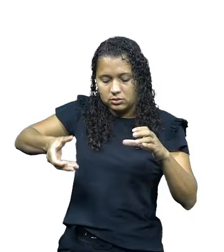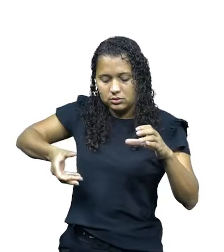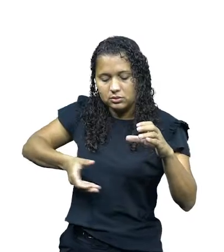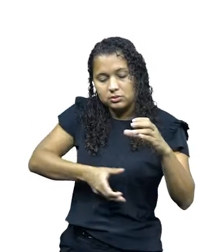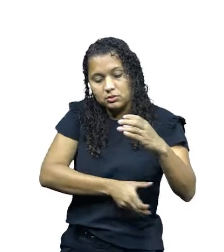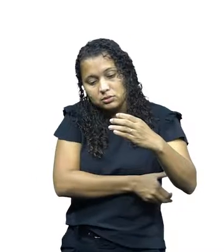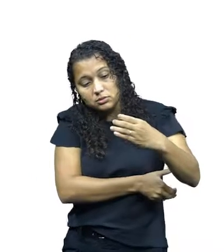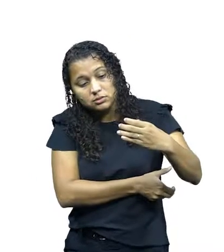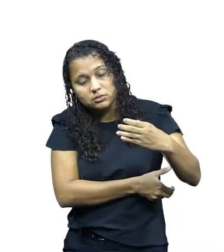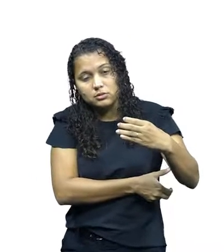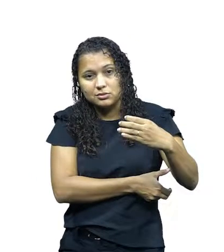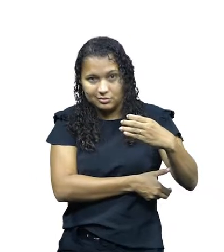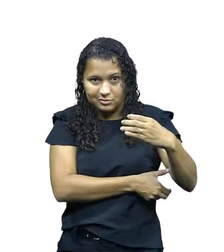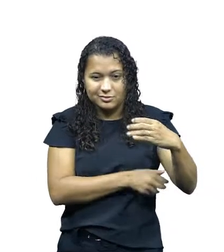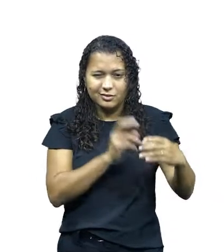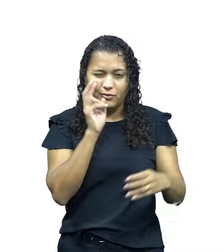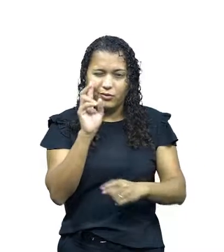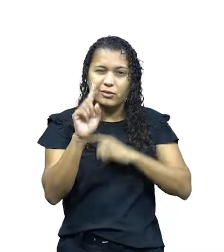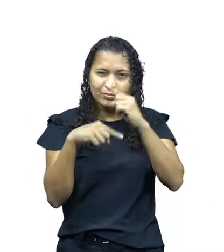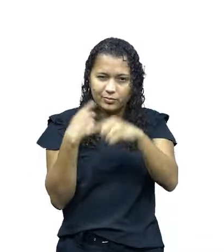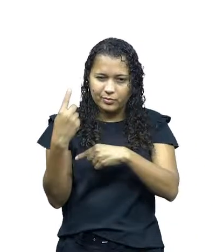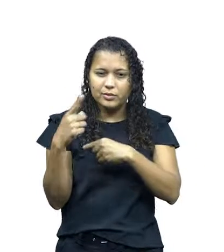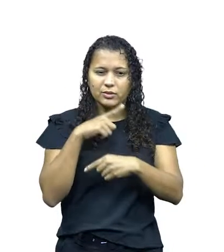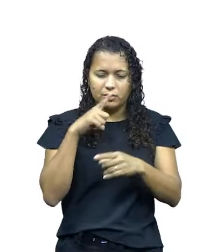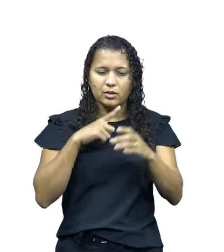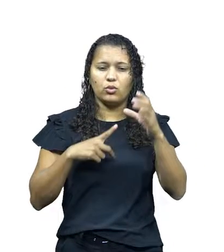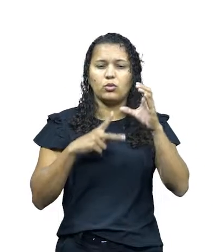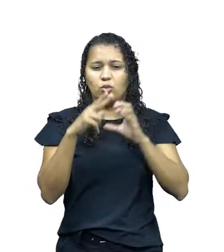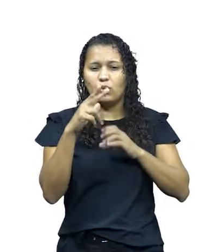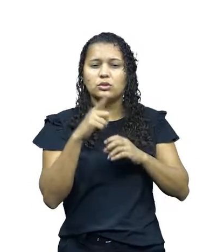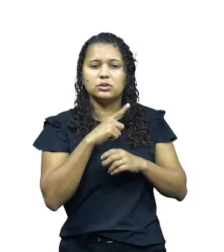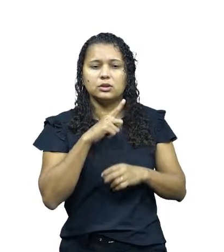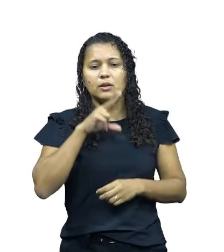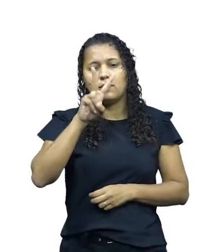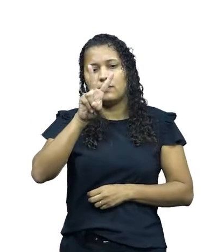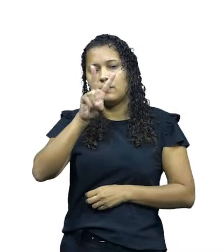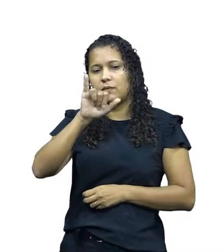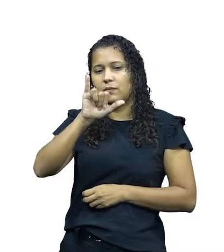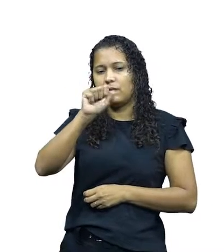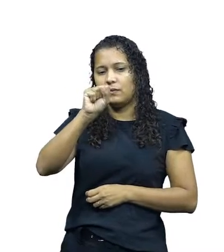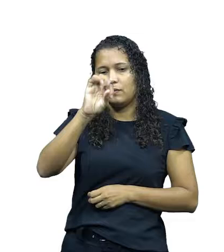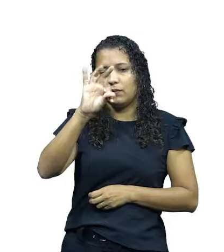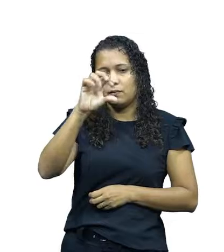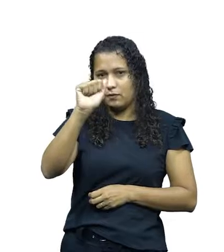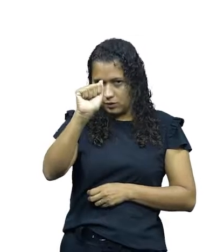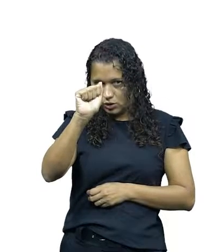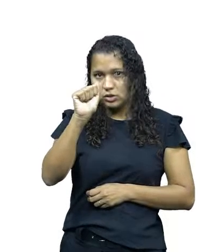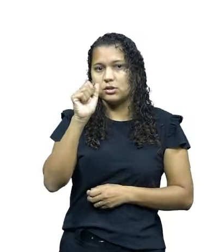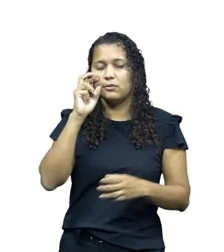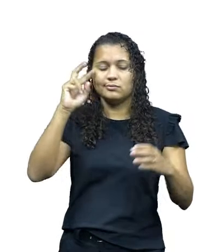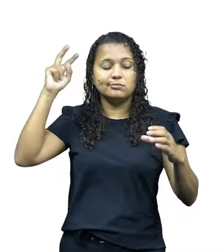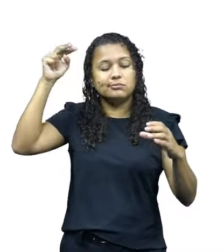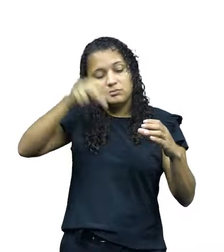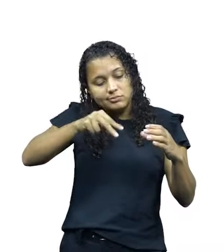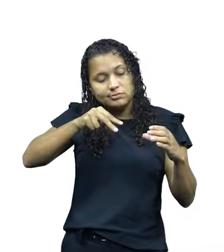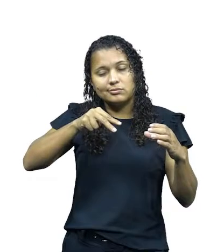corte. Você pode ver depois do corte, nós temos aqui a vista da peça inteira, a peça que a gente